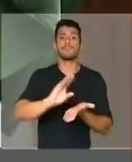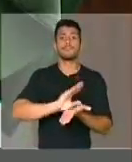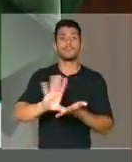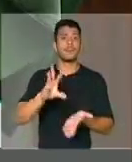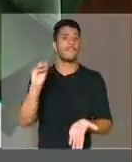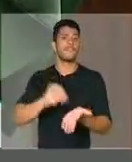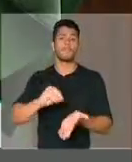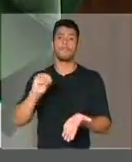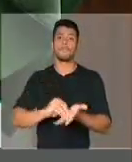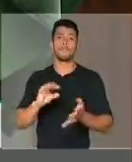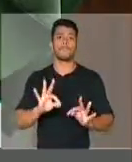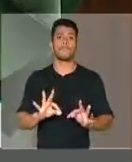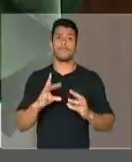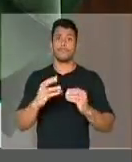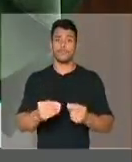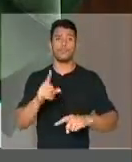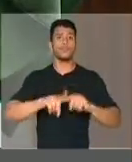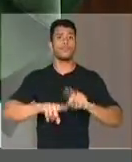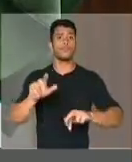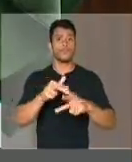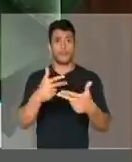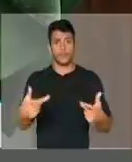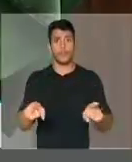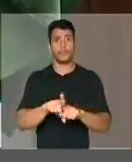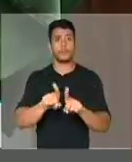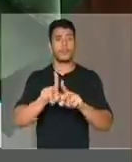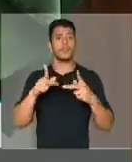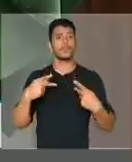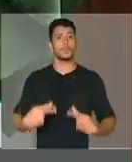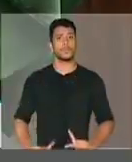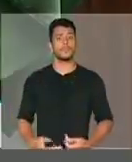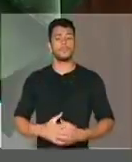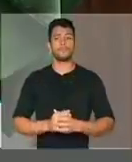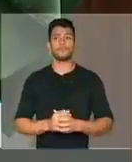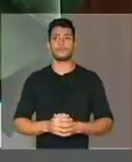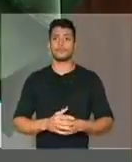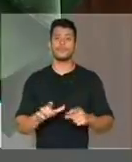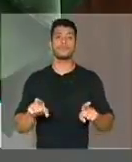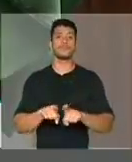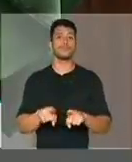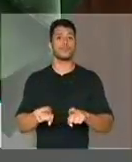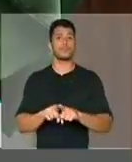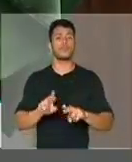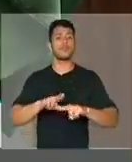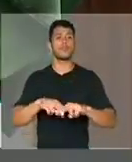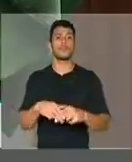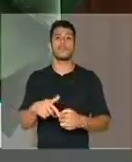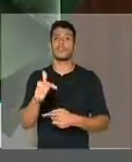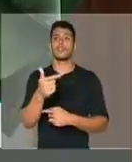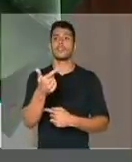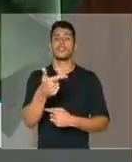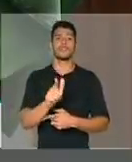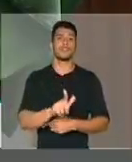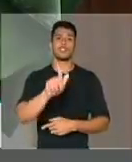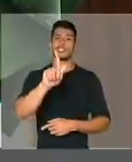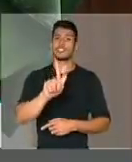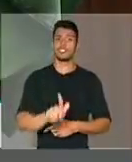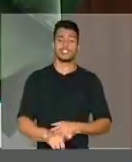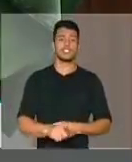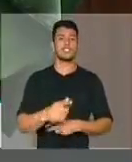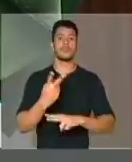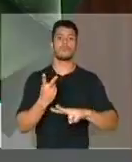investigação por falta de recursos materiais e humanos, sem contar ainda pelo absoluto descontrole da gestão do